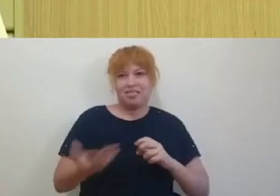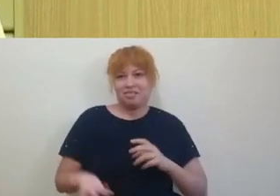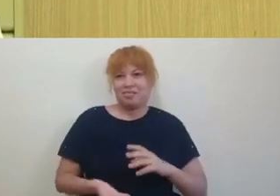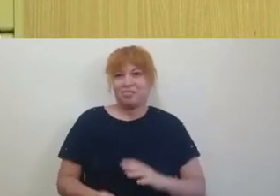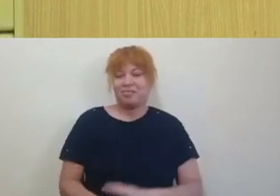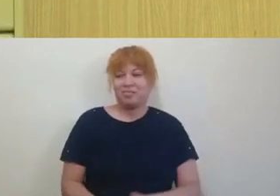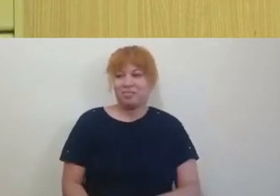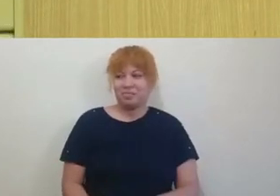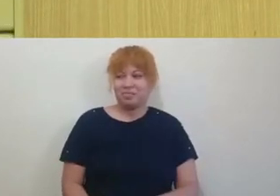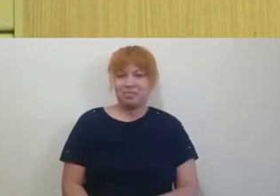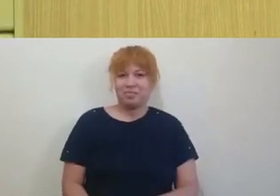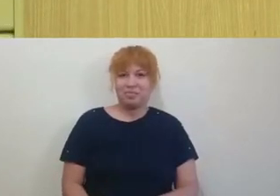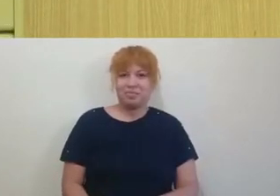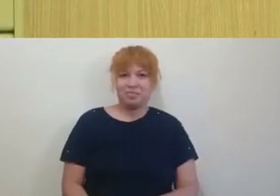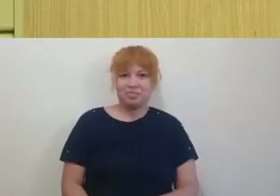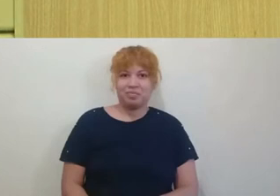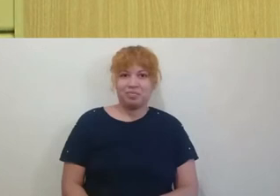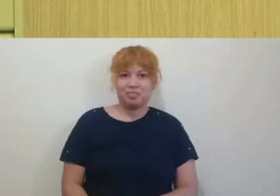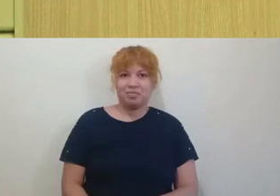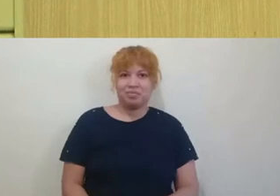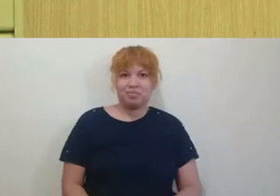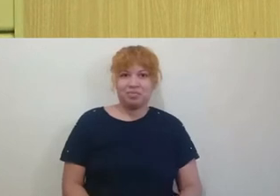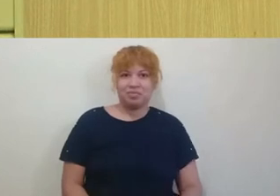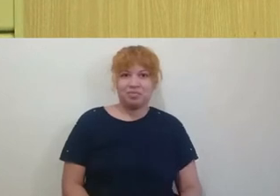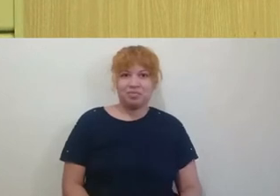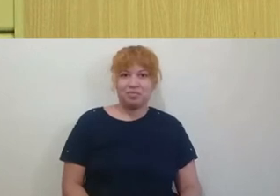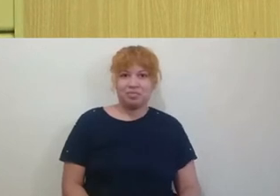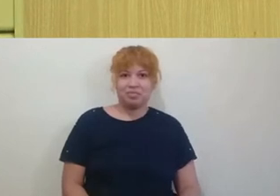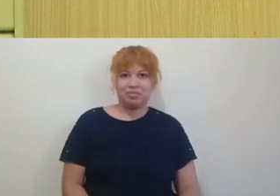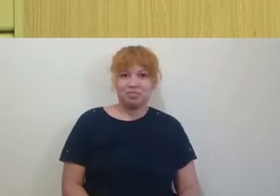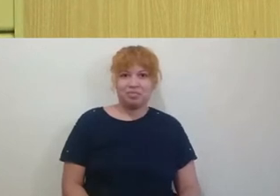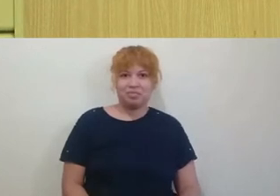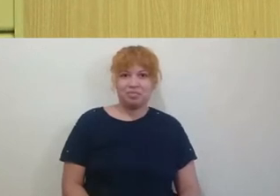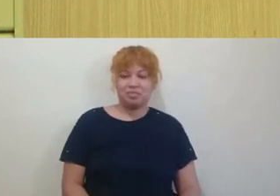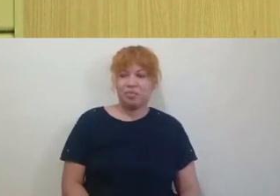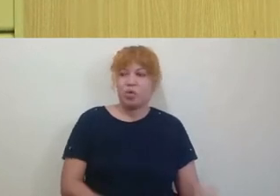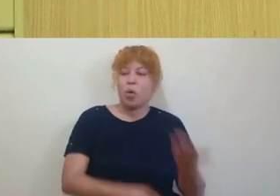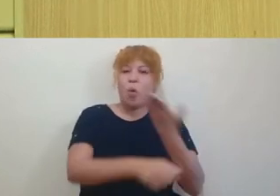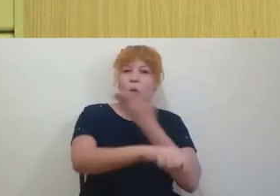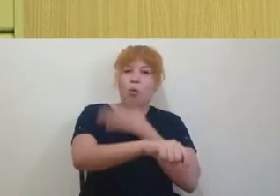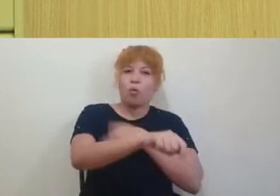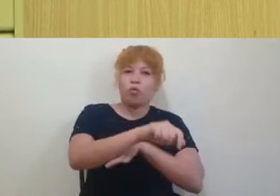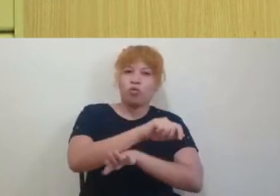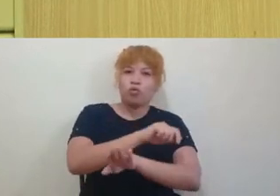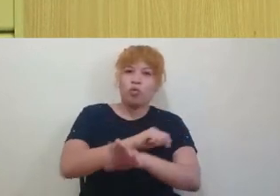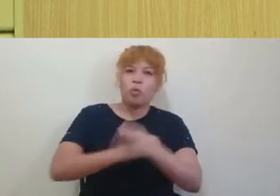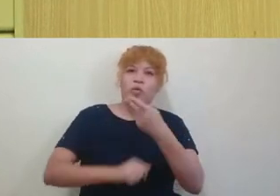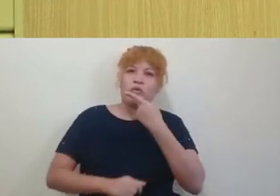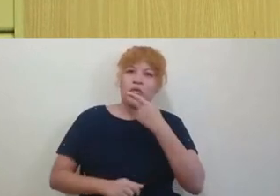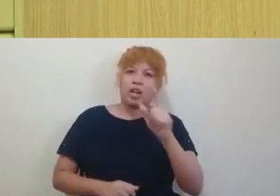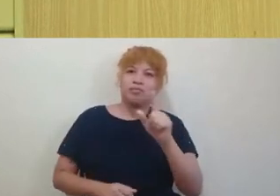falar diretamente para vocês, queridos novos profissionais formados pela UFRPE.